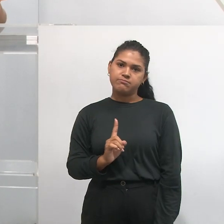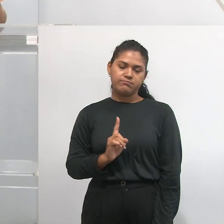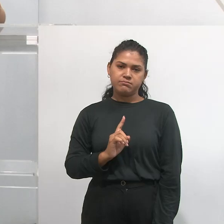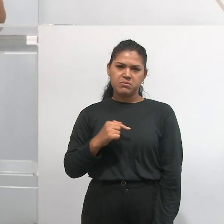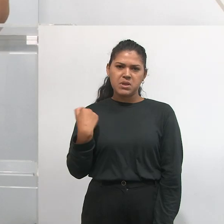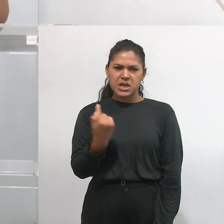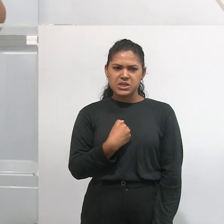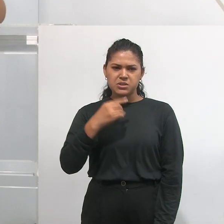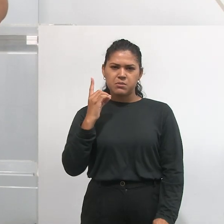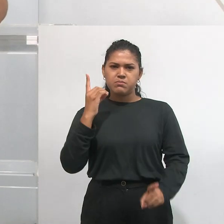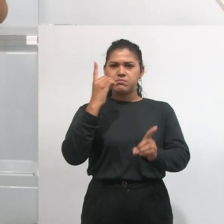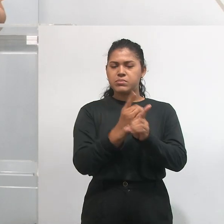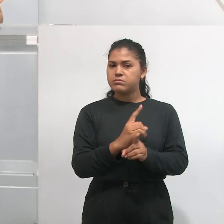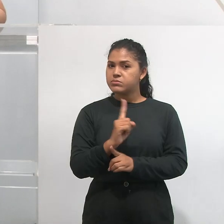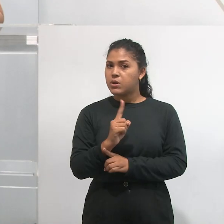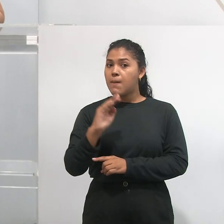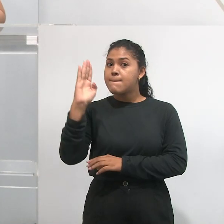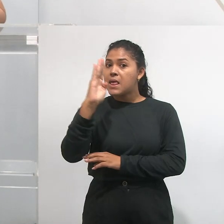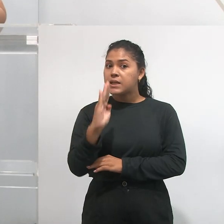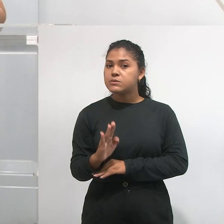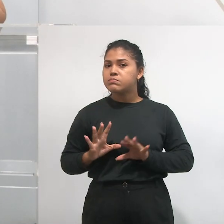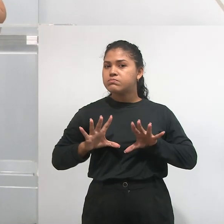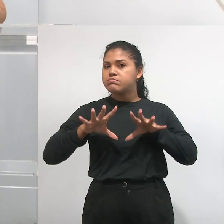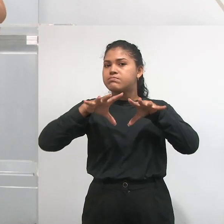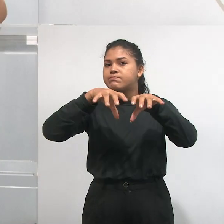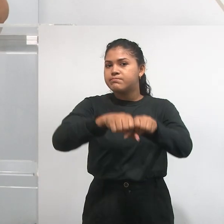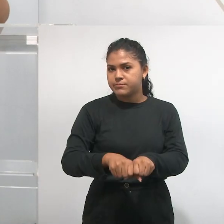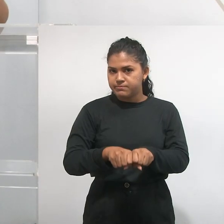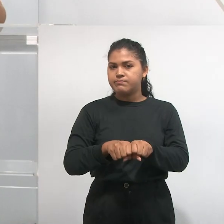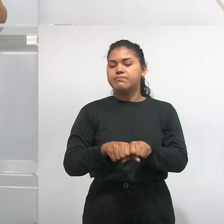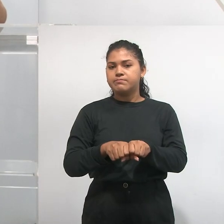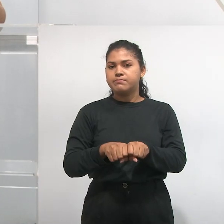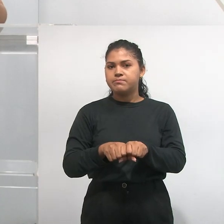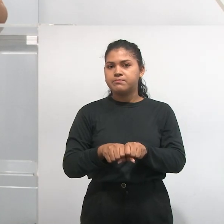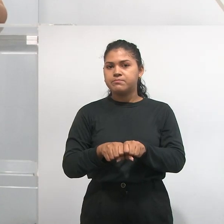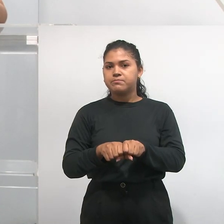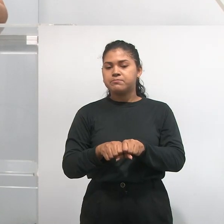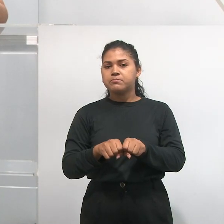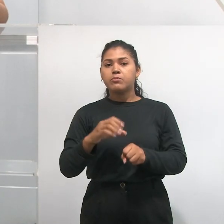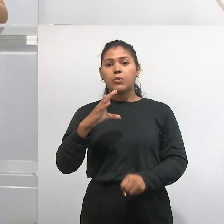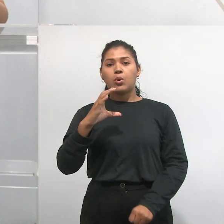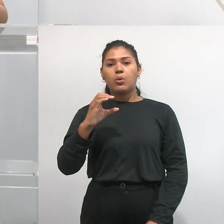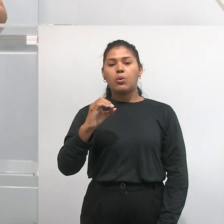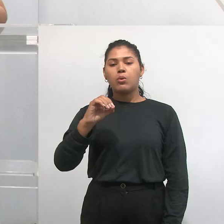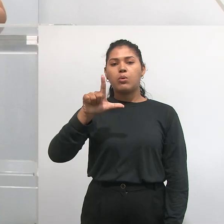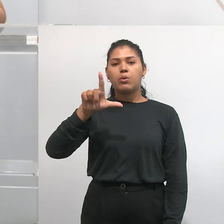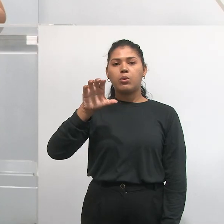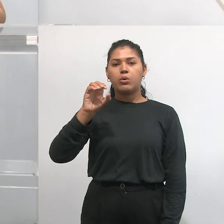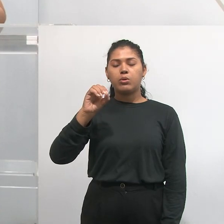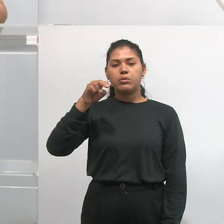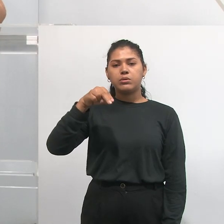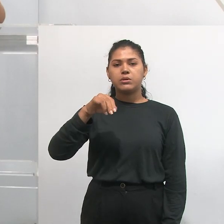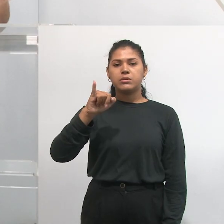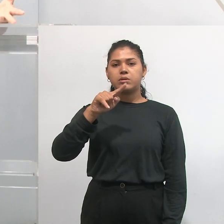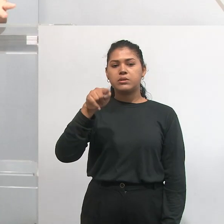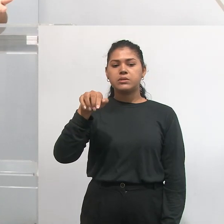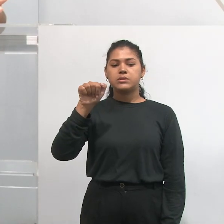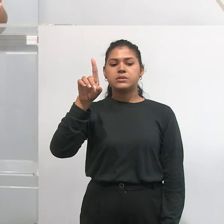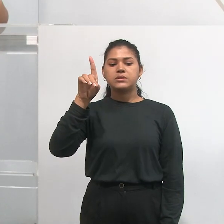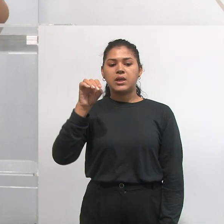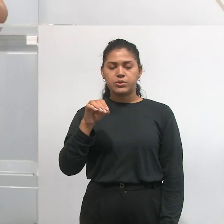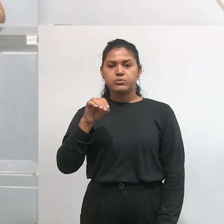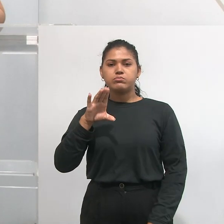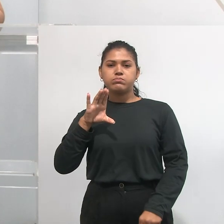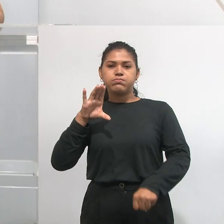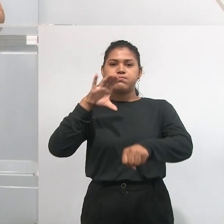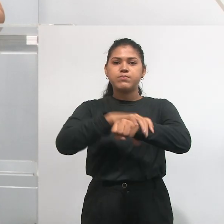foi descoberto, ele foi colonizado porque já existiam pessoas aqui no nosso território, né?